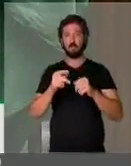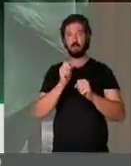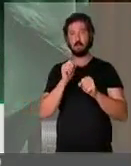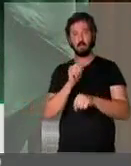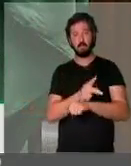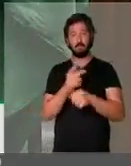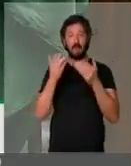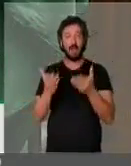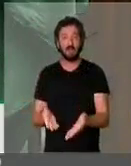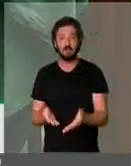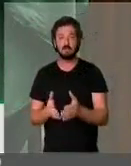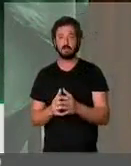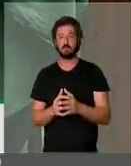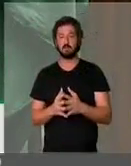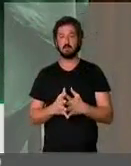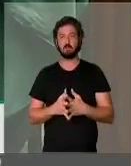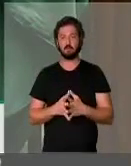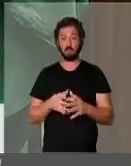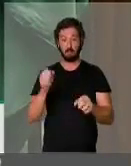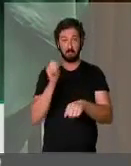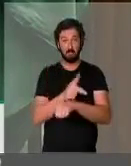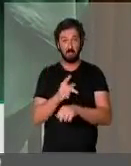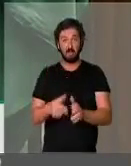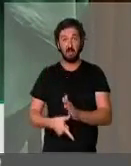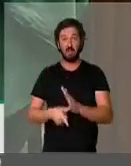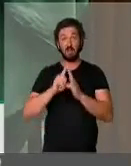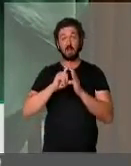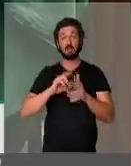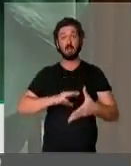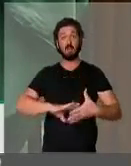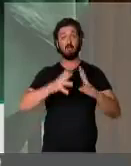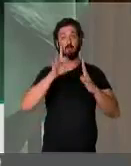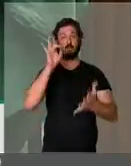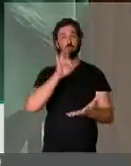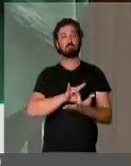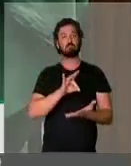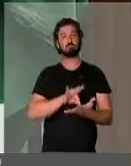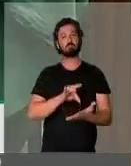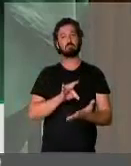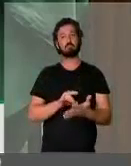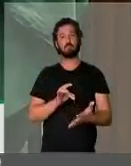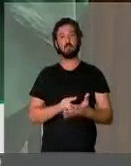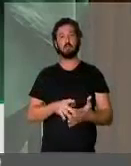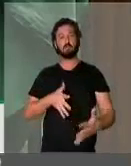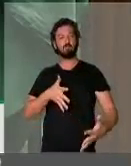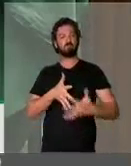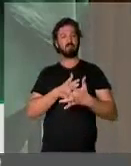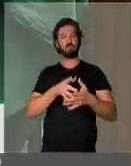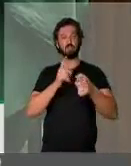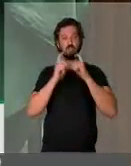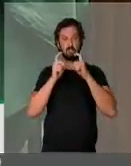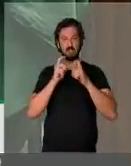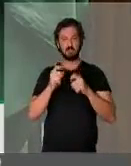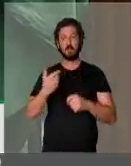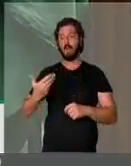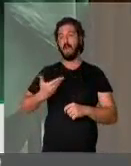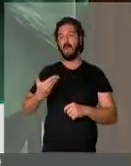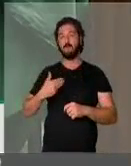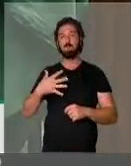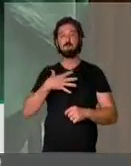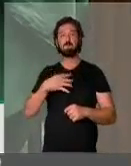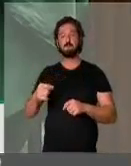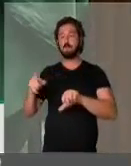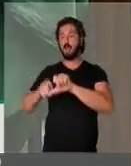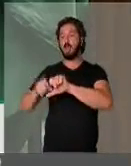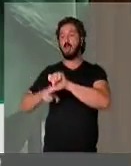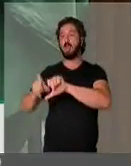apresentada. Antes de fazer uma reforma na Previdência, deveríamos fazer uma reforma concreta, um choque de gestão, tirar apadrinhados que estão